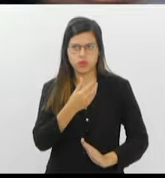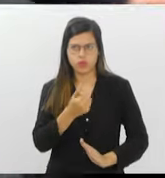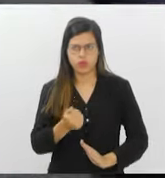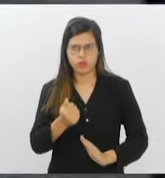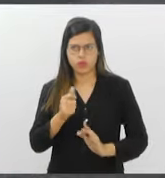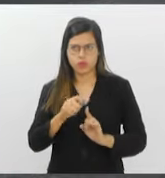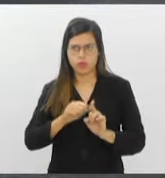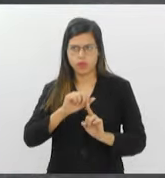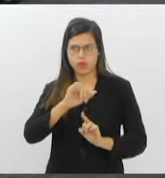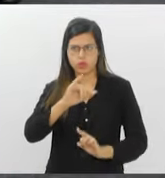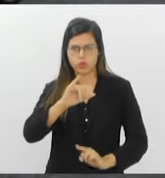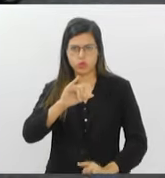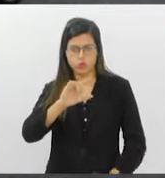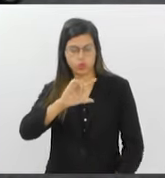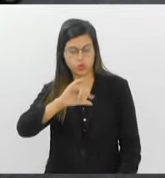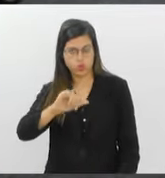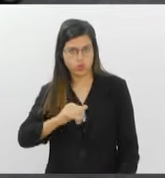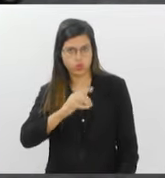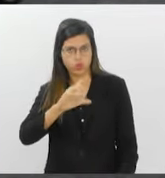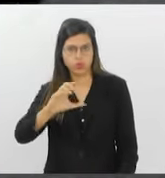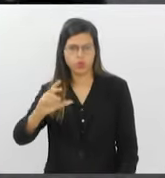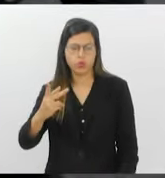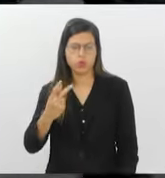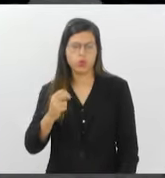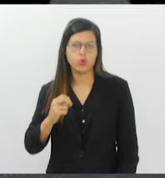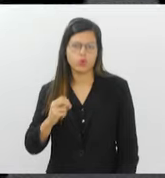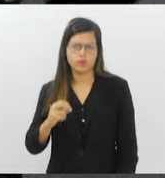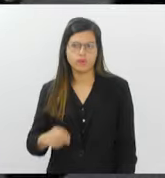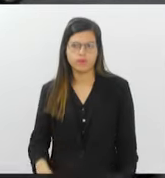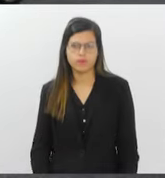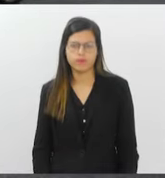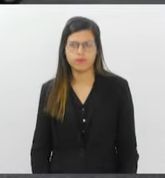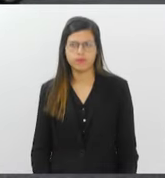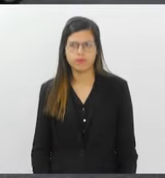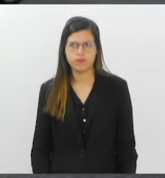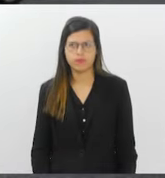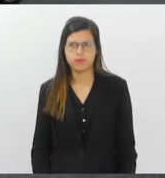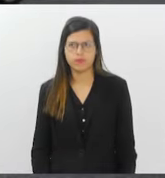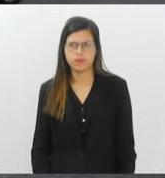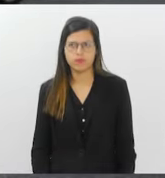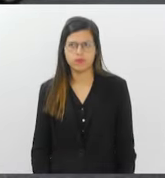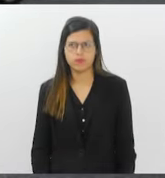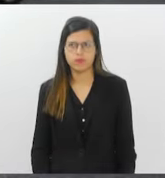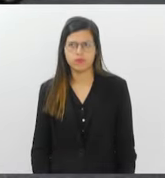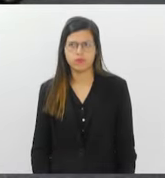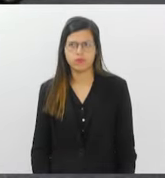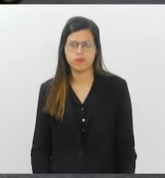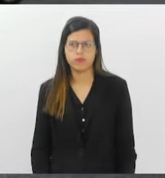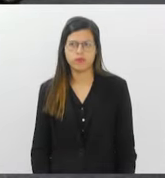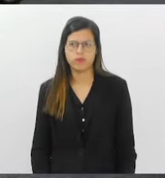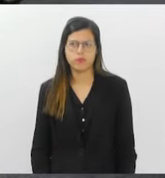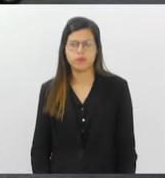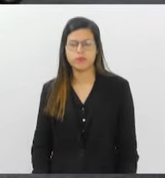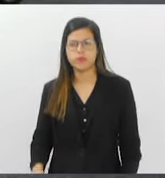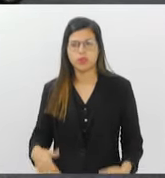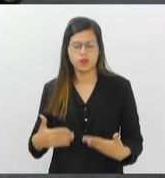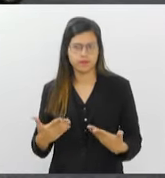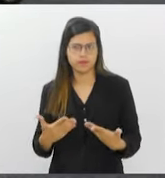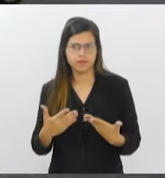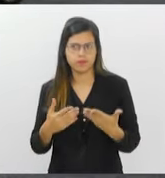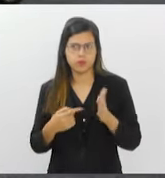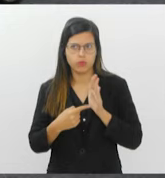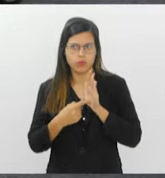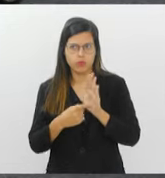31 de julho de 26. Não, é para esclarecer ao plenário. Por favor. Não, eu estou destacando só